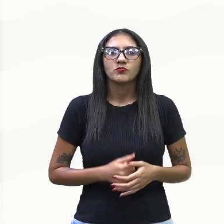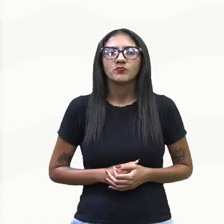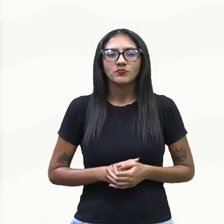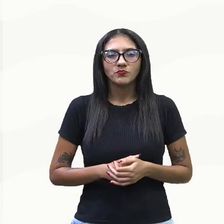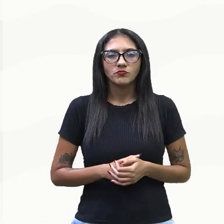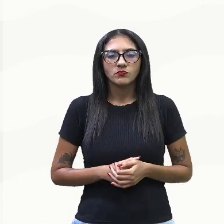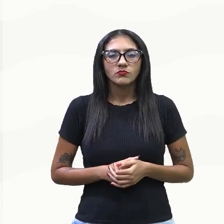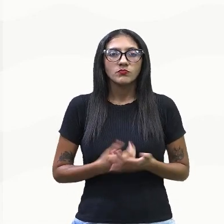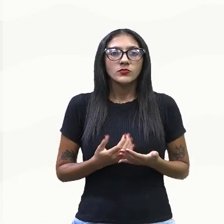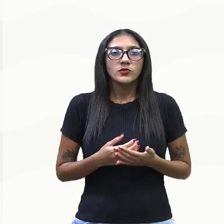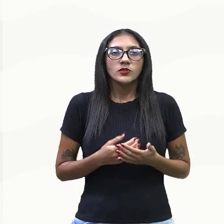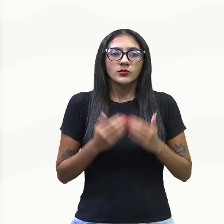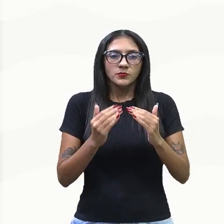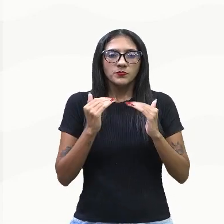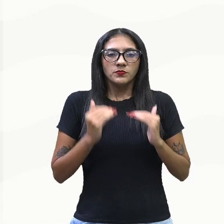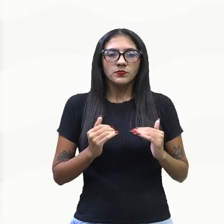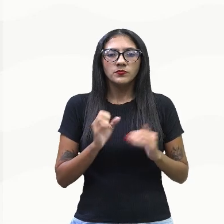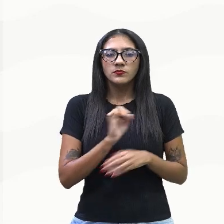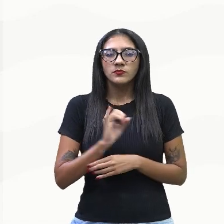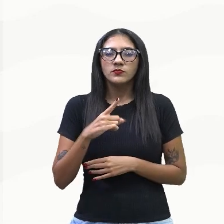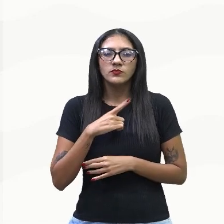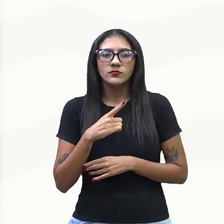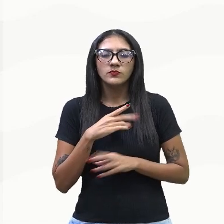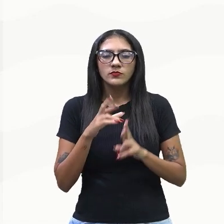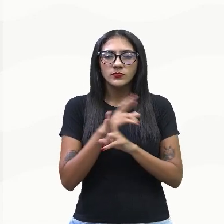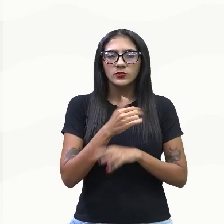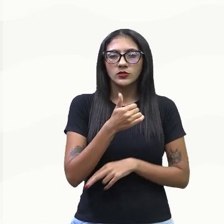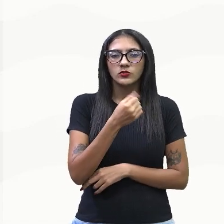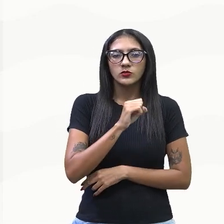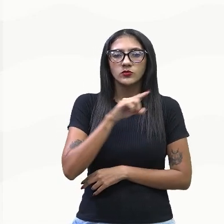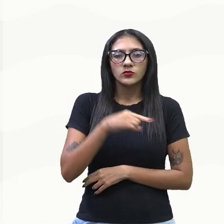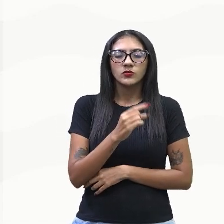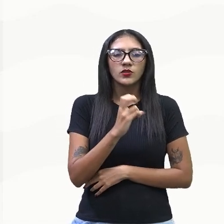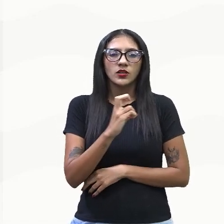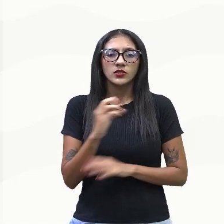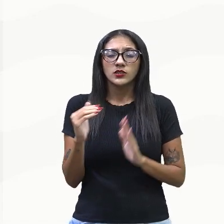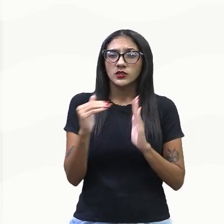seu IMC, ele compreende 18,5 até